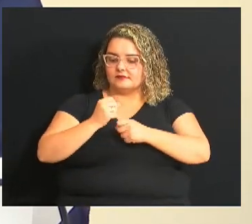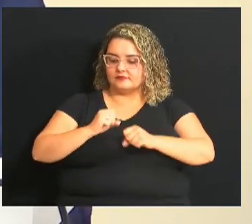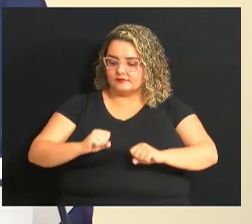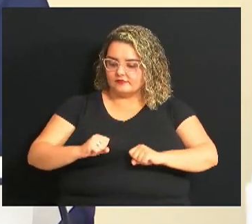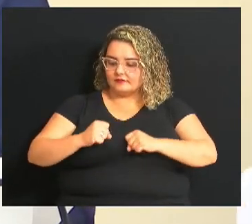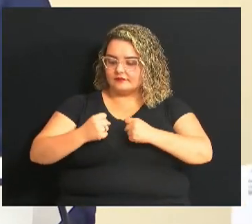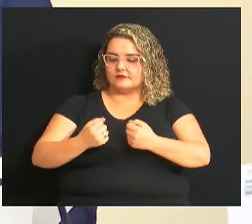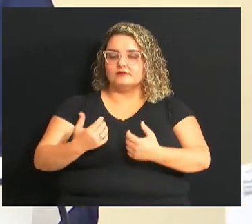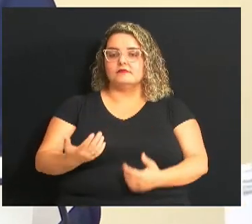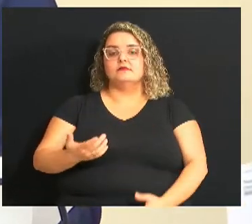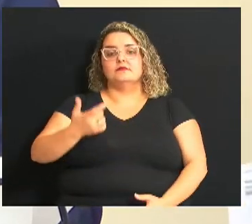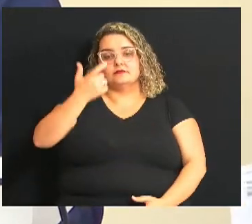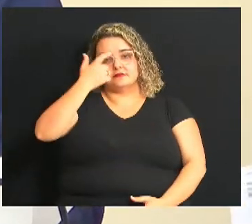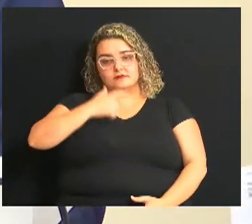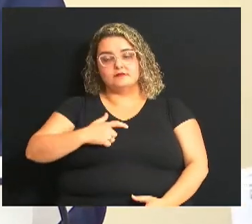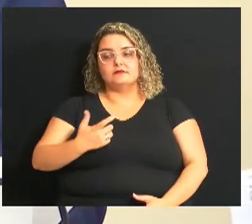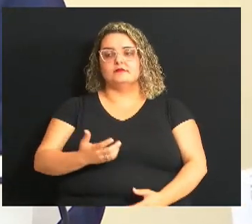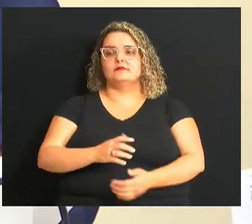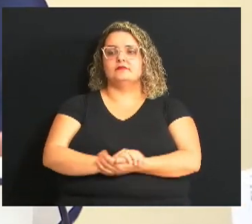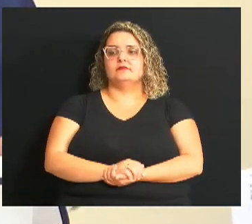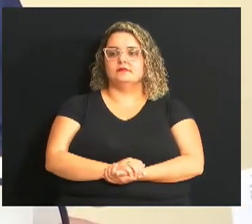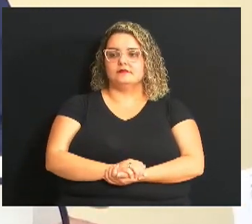pessoa